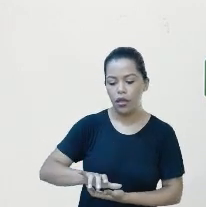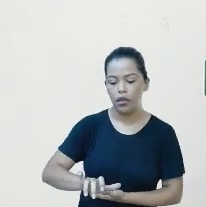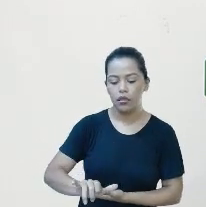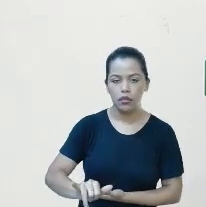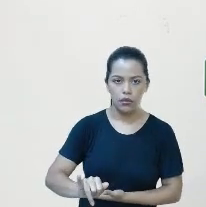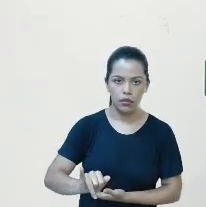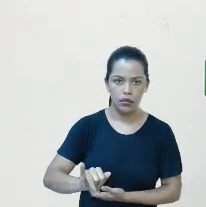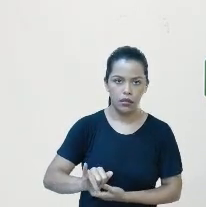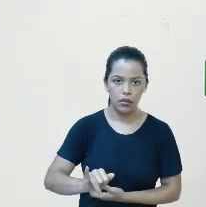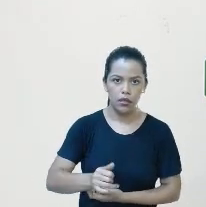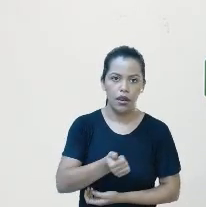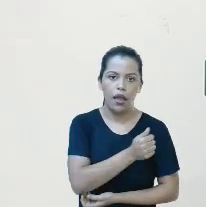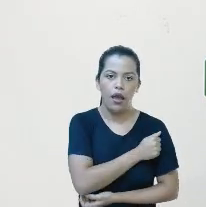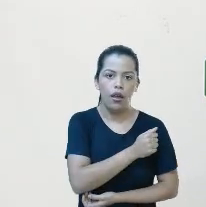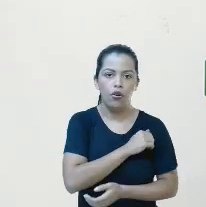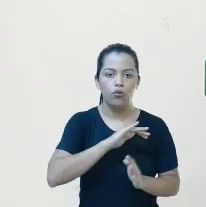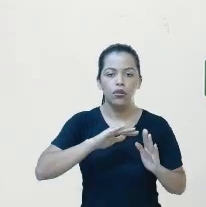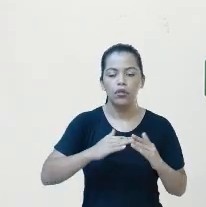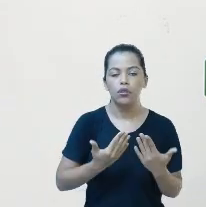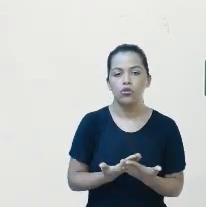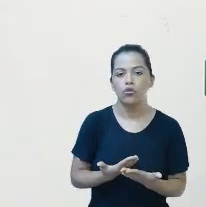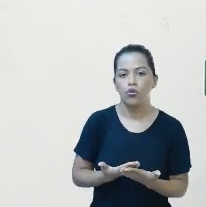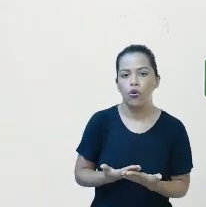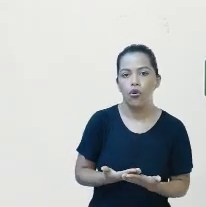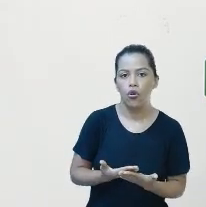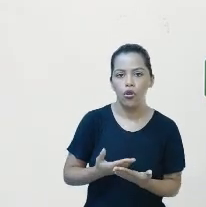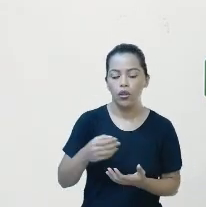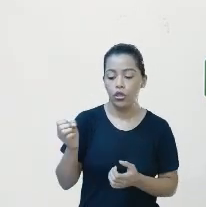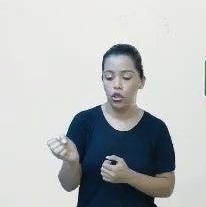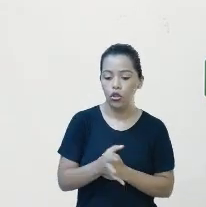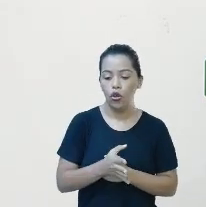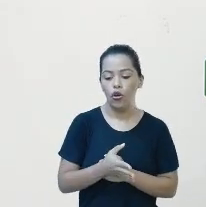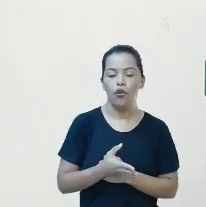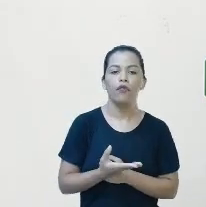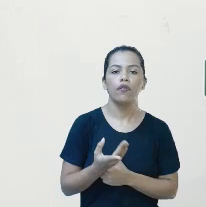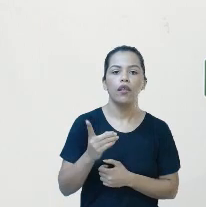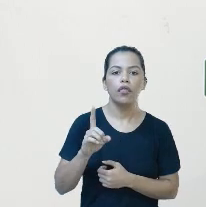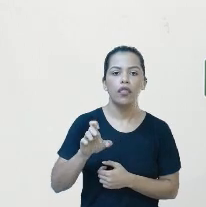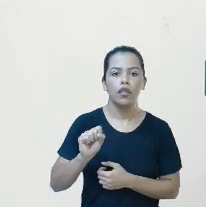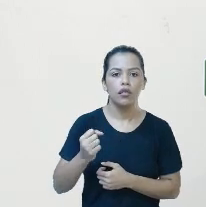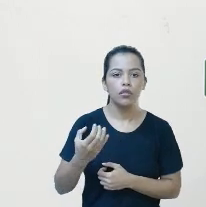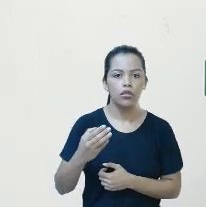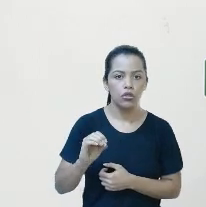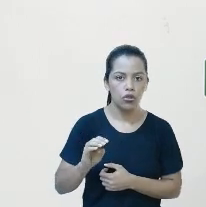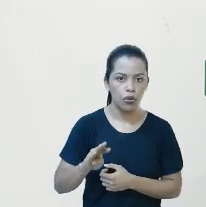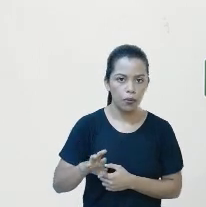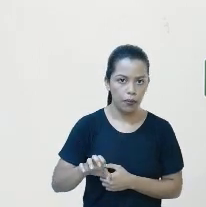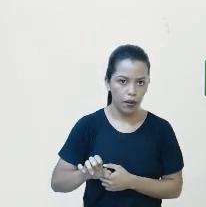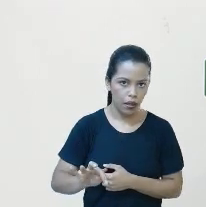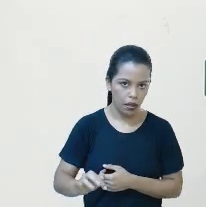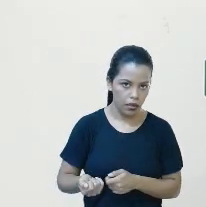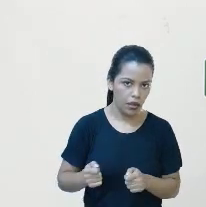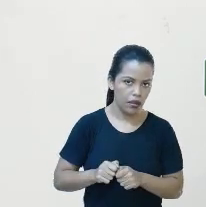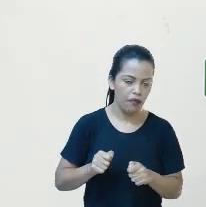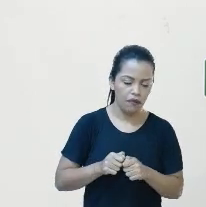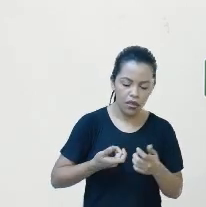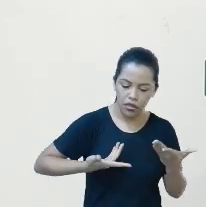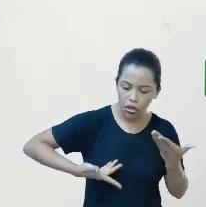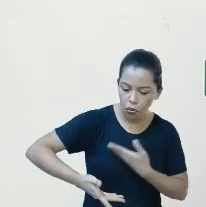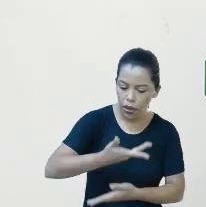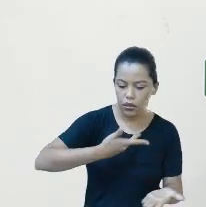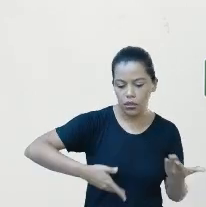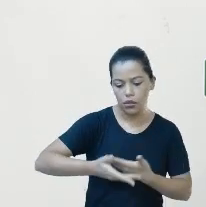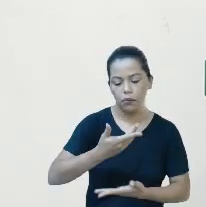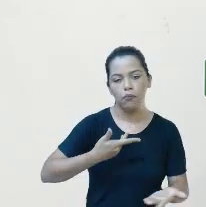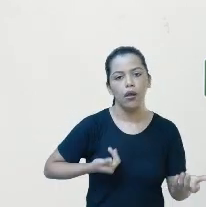Nova Descoberta, que em todas as aulas está interagindo, respondendo os desafios. Muito obrigado, Nancy. É muito bom